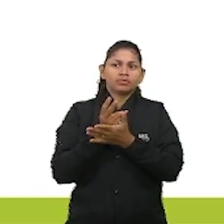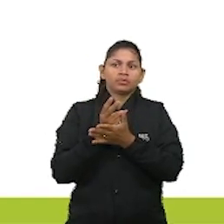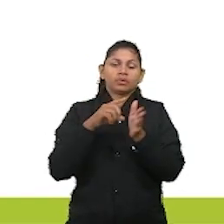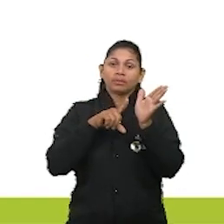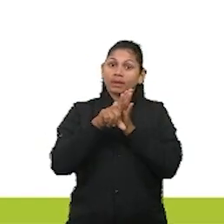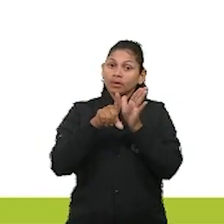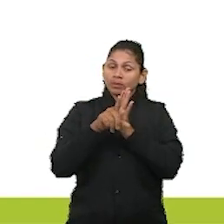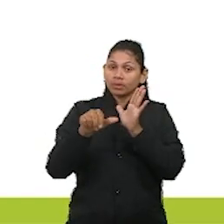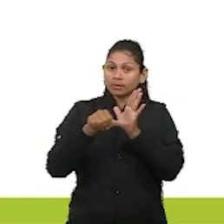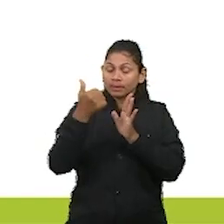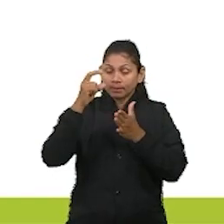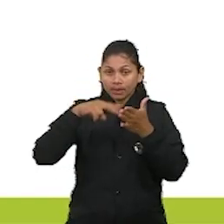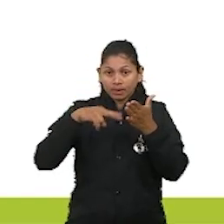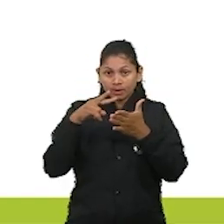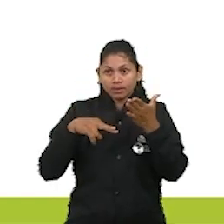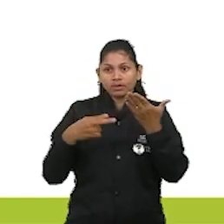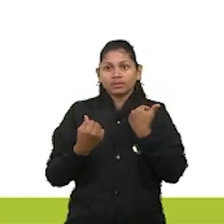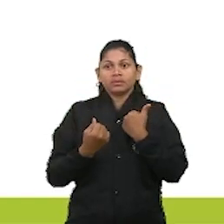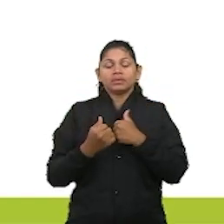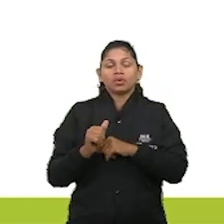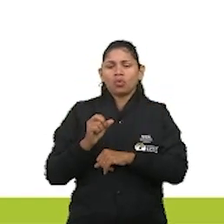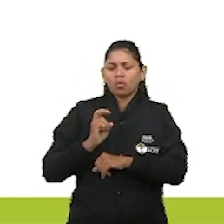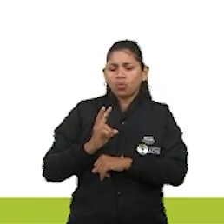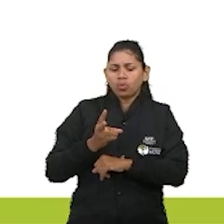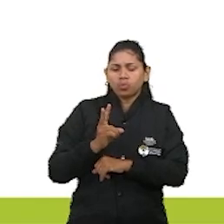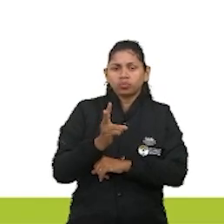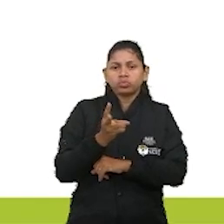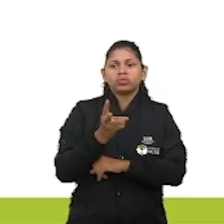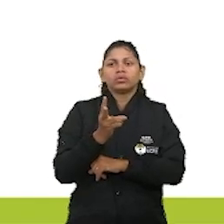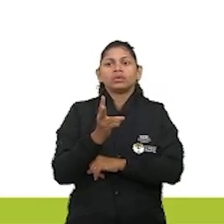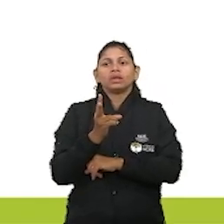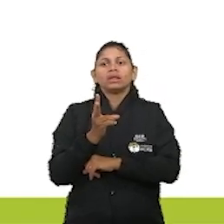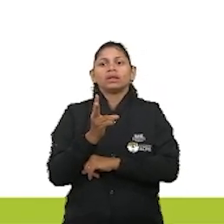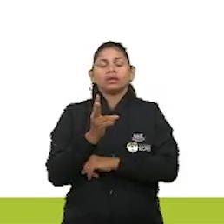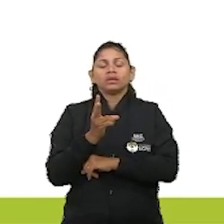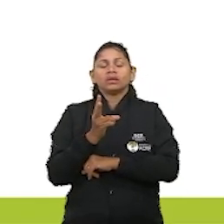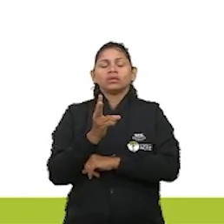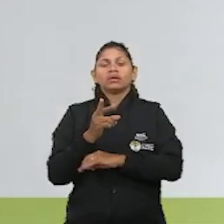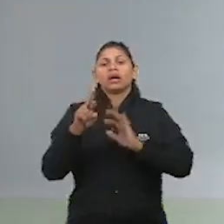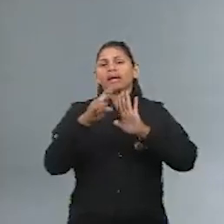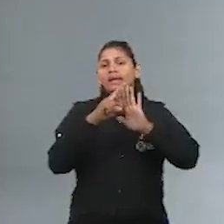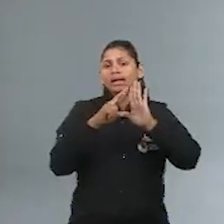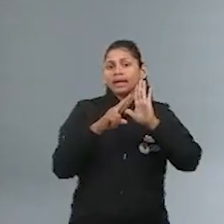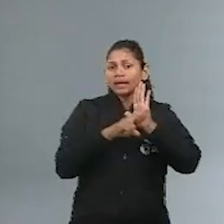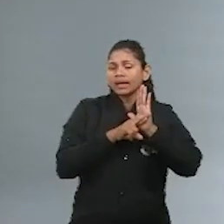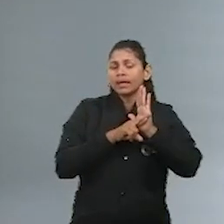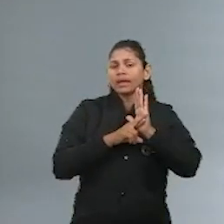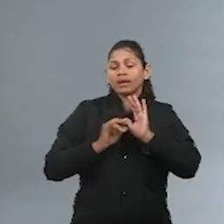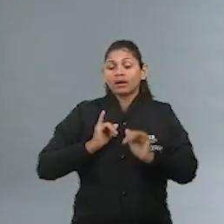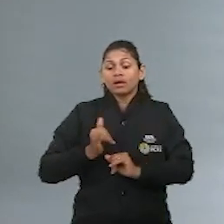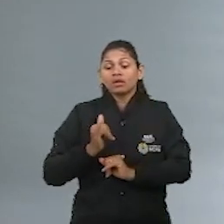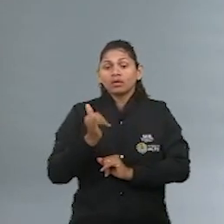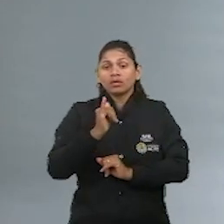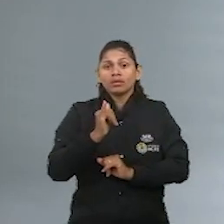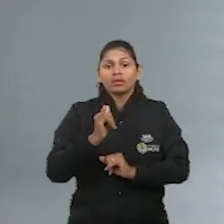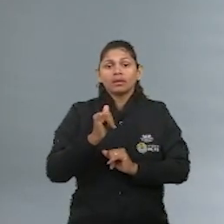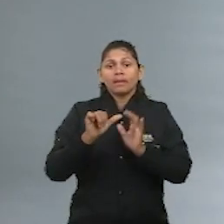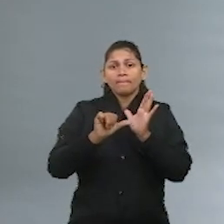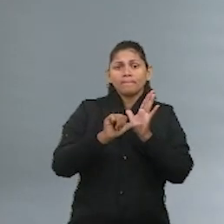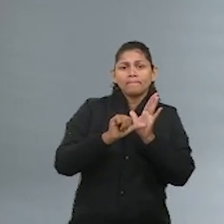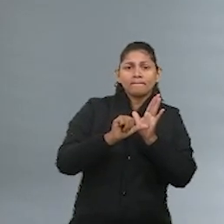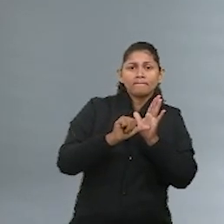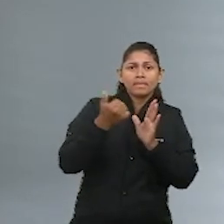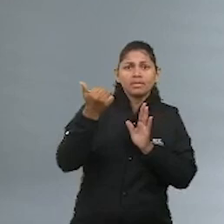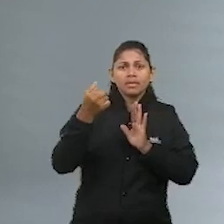caso aqui, como a gente acabou de ver as leis de Kirchhoff, né? Quem é que trata da corrente? A primeira ou a segunda lei? A primeira lei que